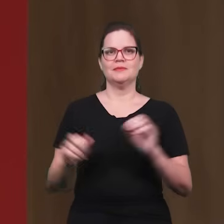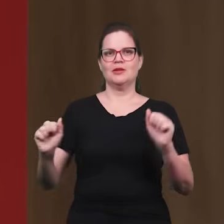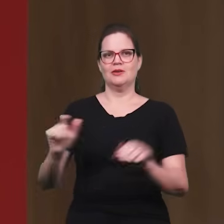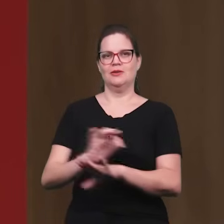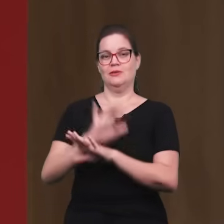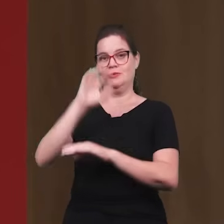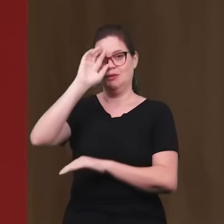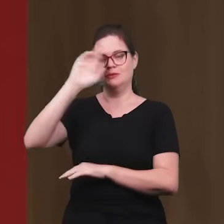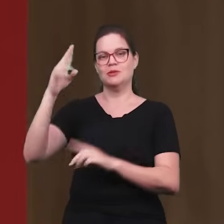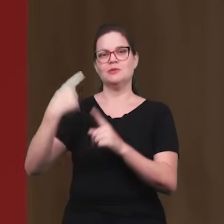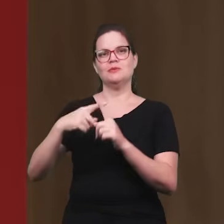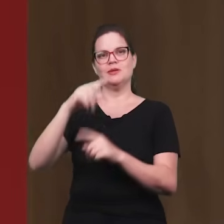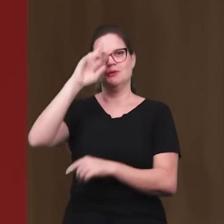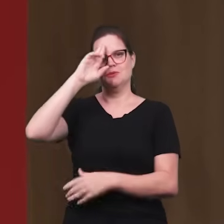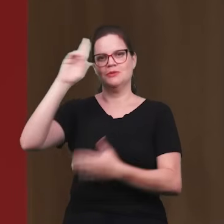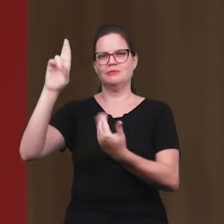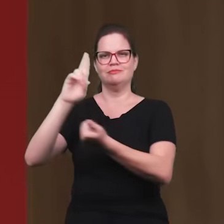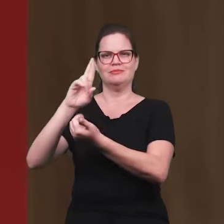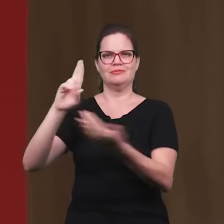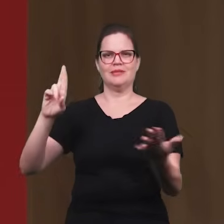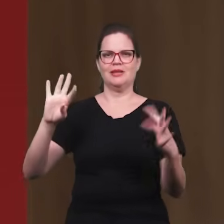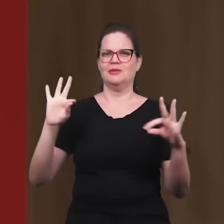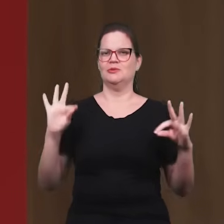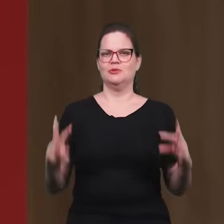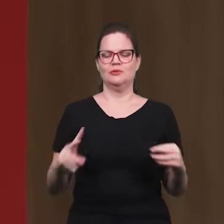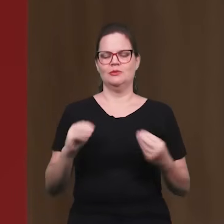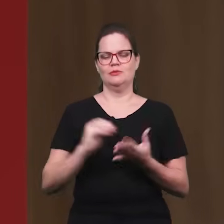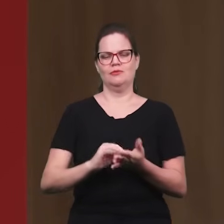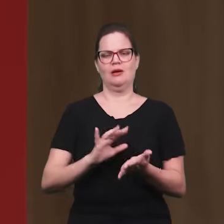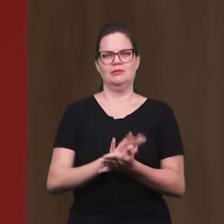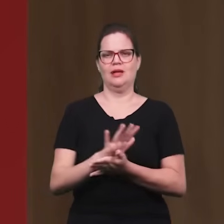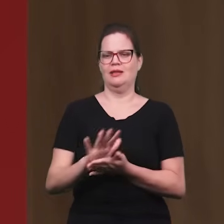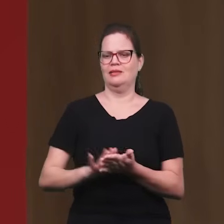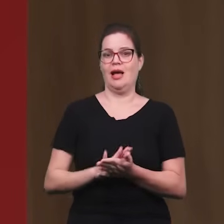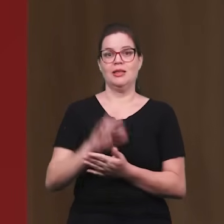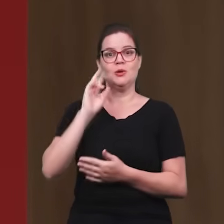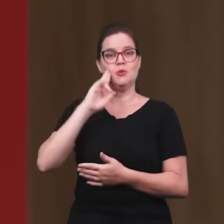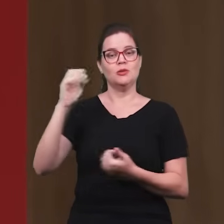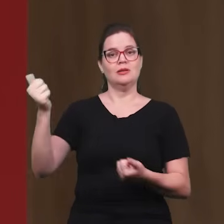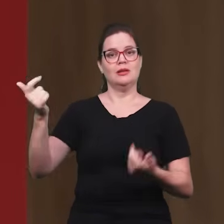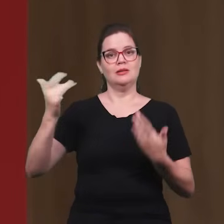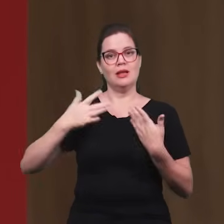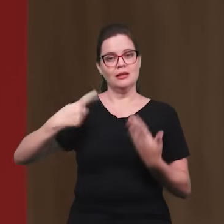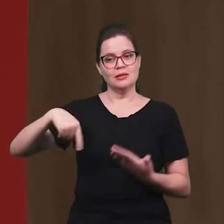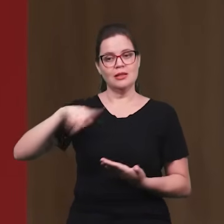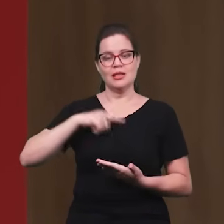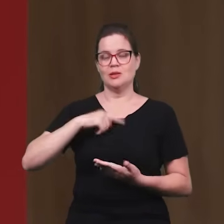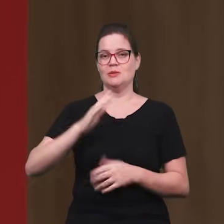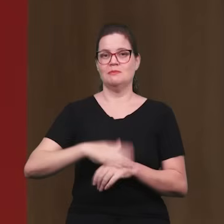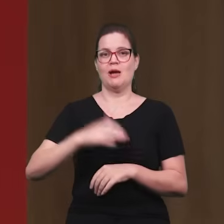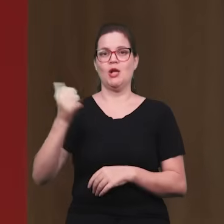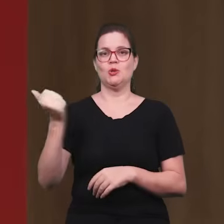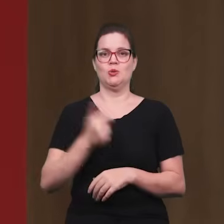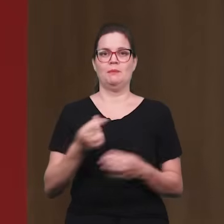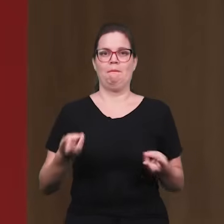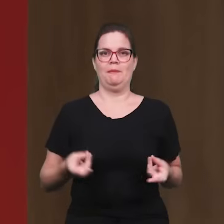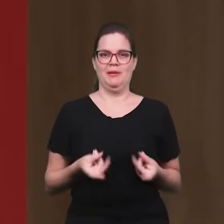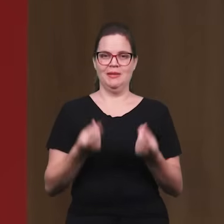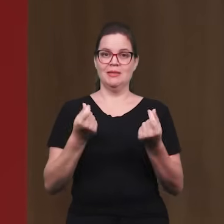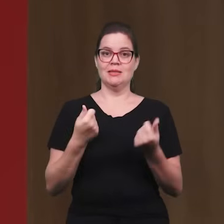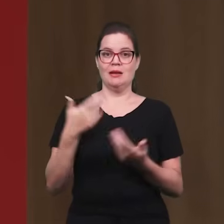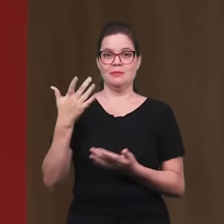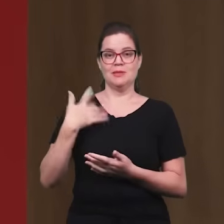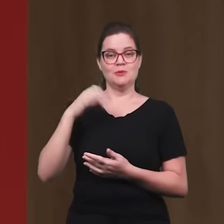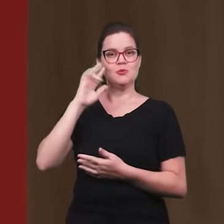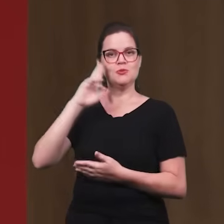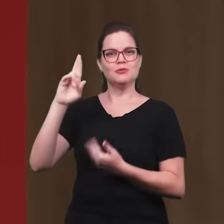porque Ele tem nos dado tudo, infinitamente mais daquilo que nós merecemos, né? Ele tem sido a nossa